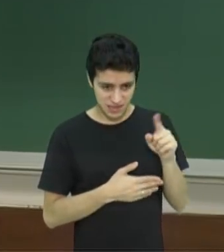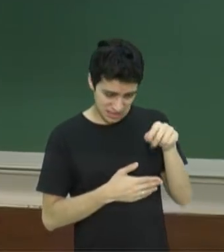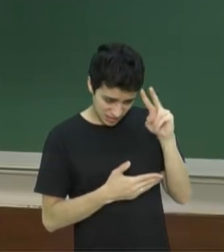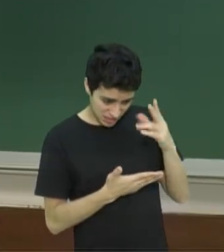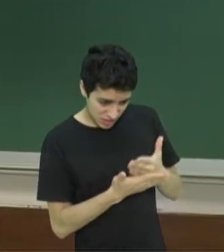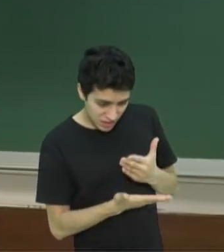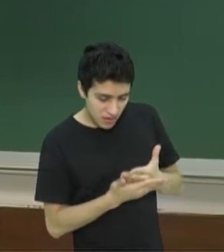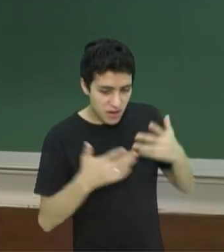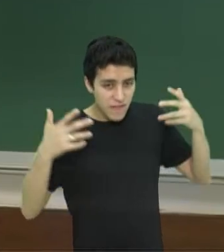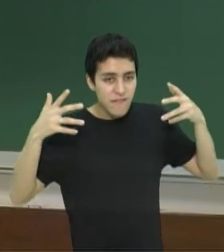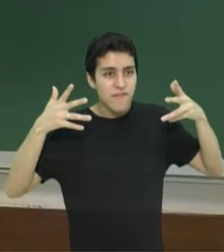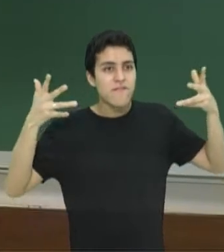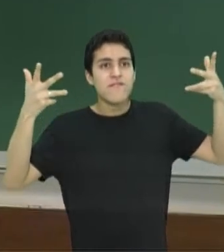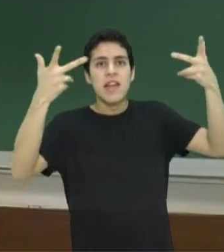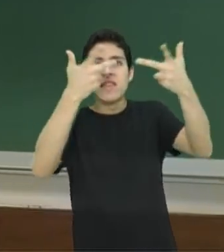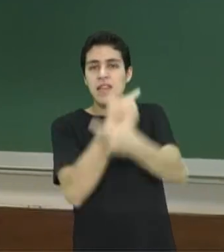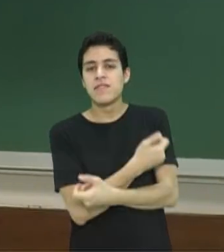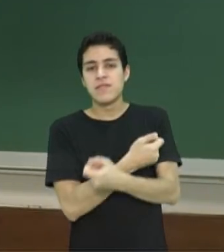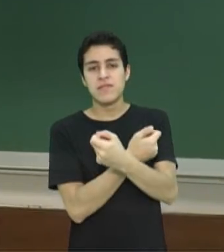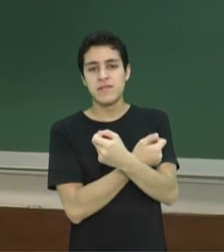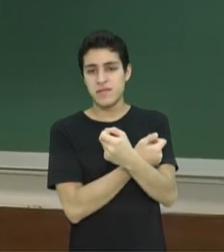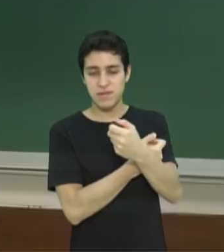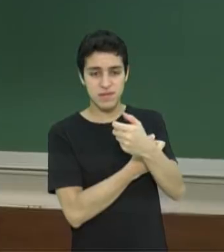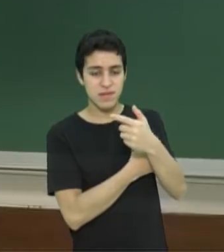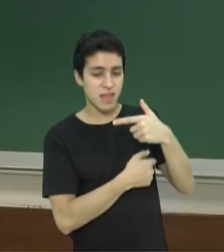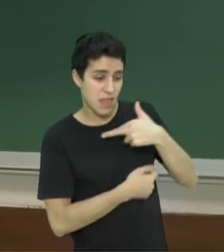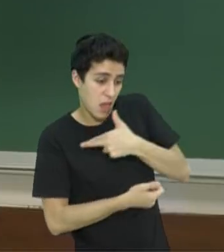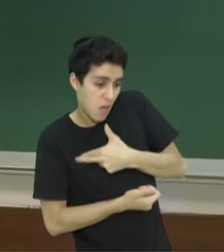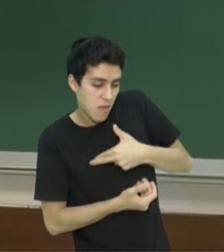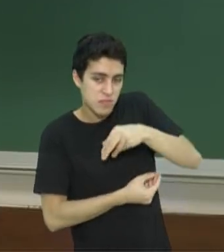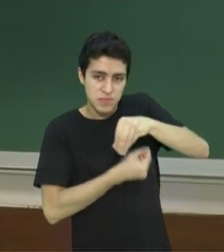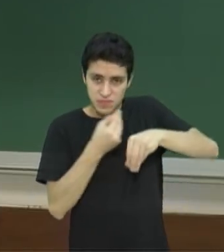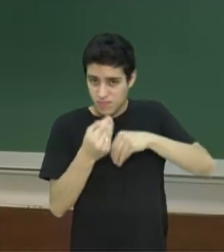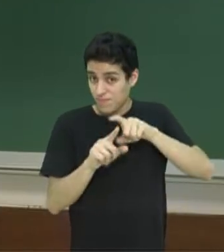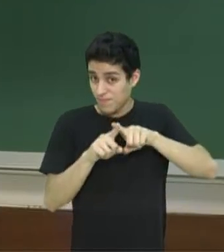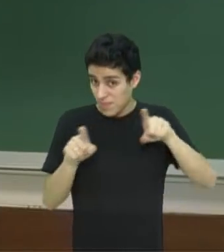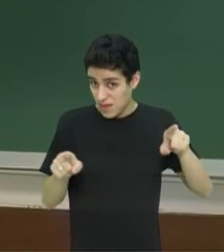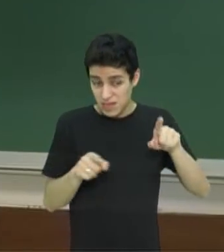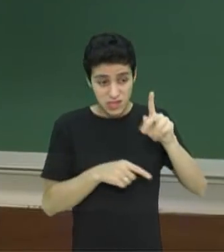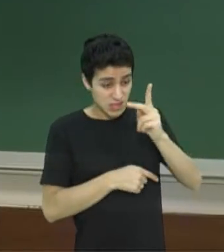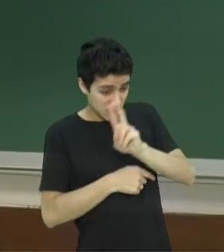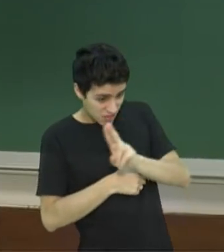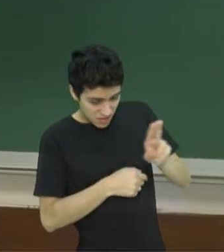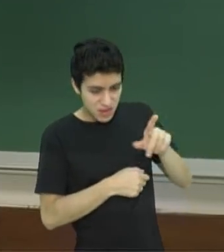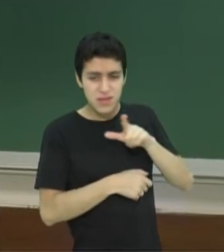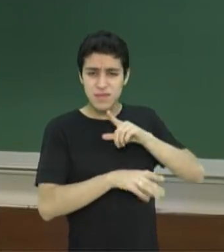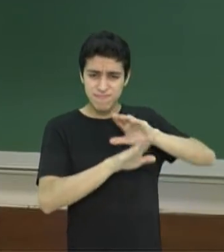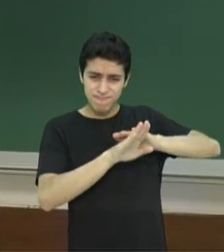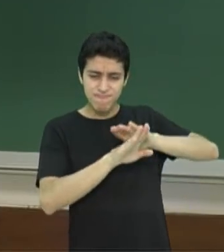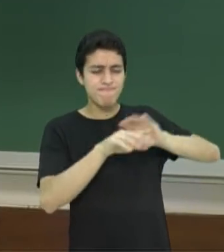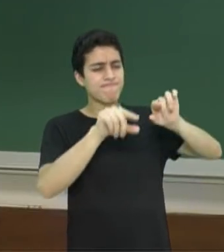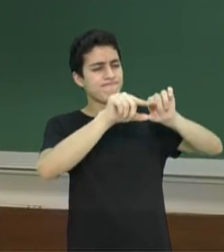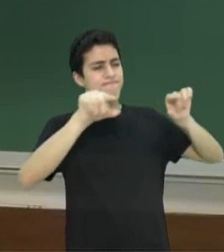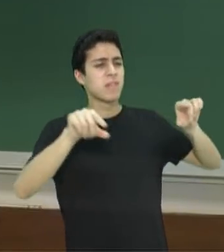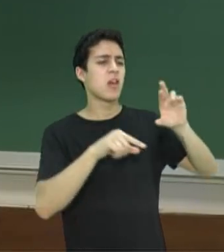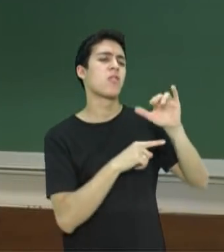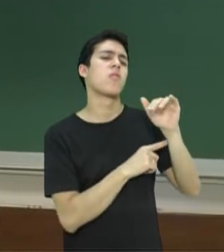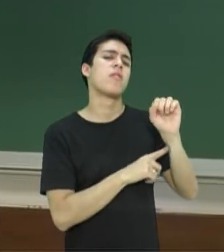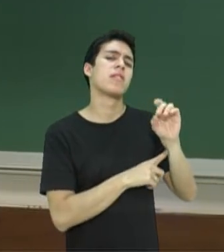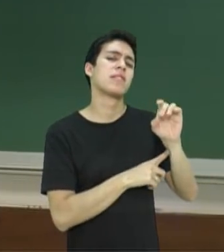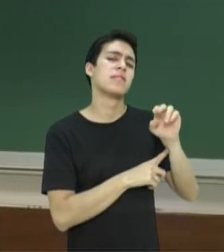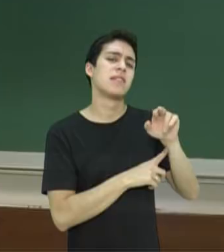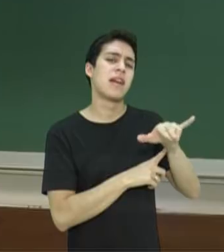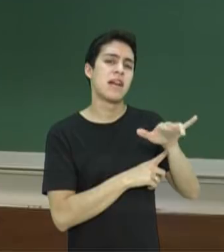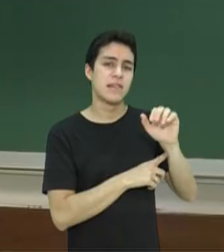de fantasia, de ficção, são romances, mas que no seu nome trazem no título as